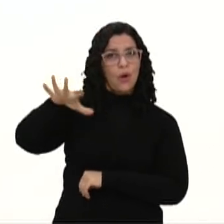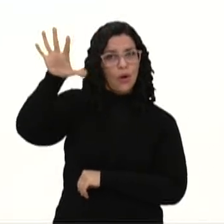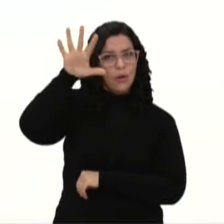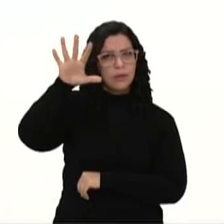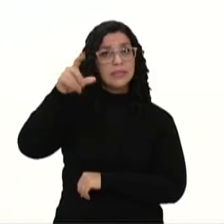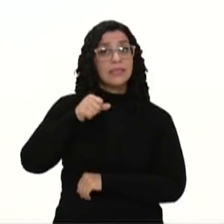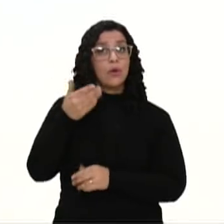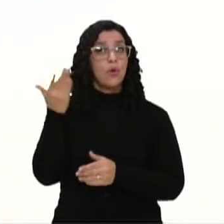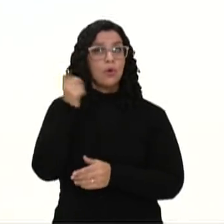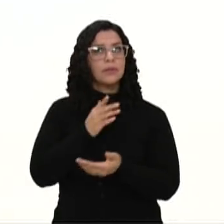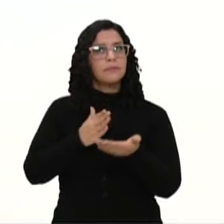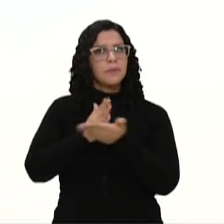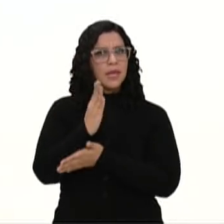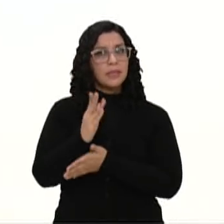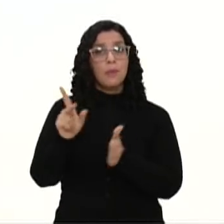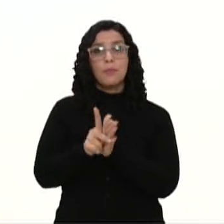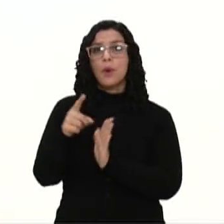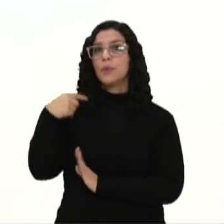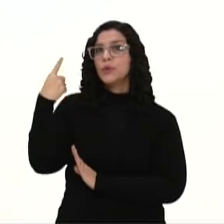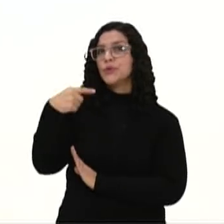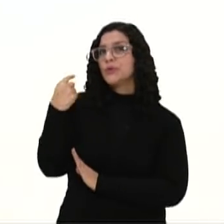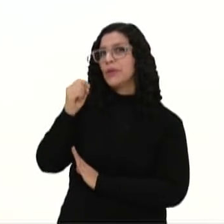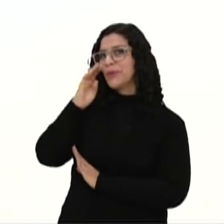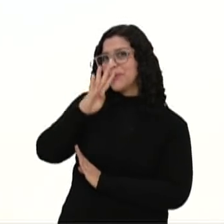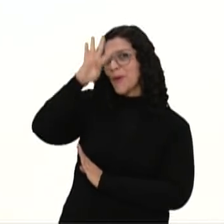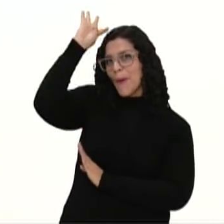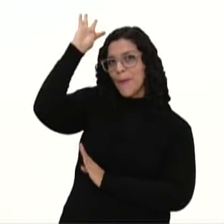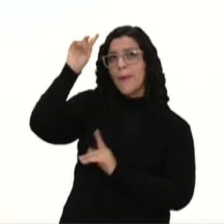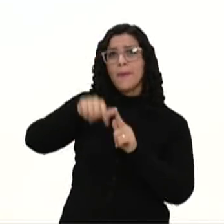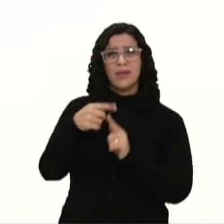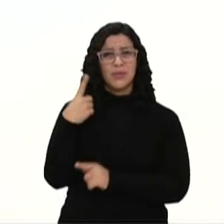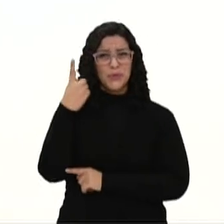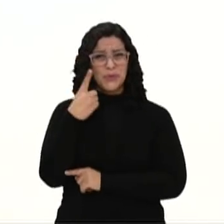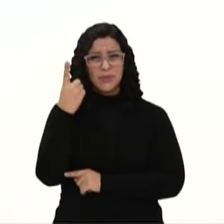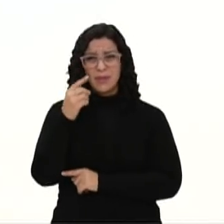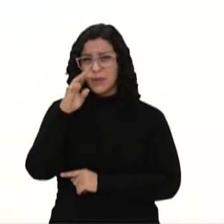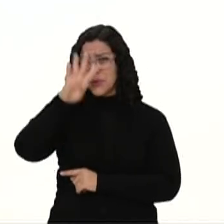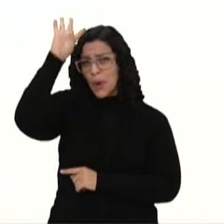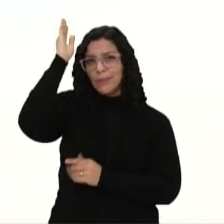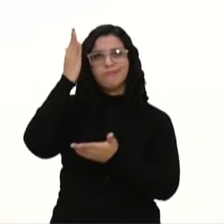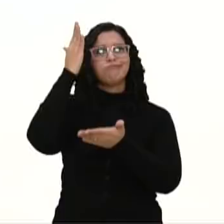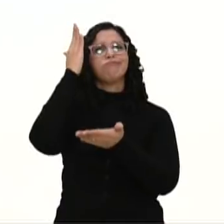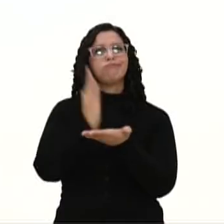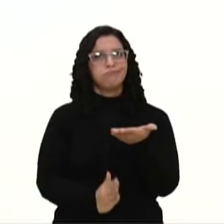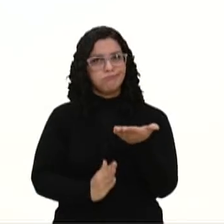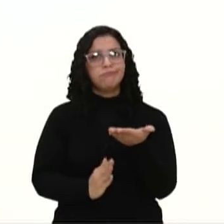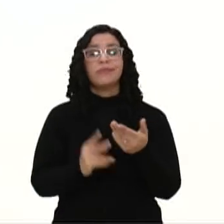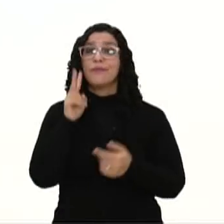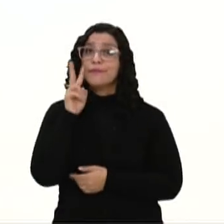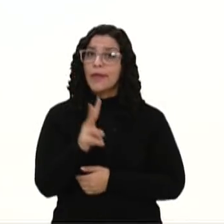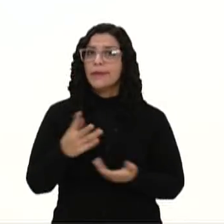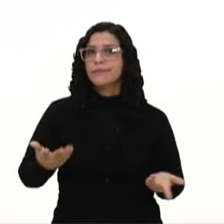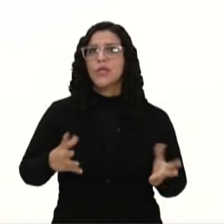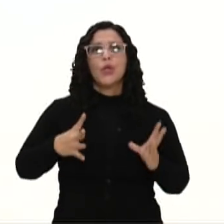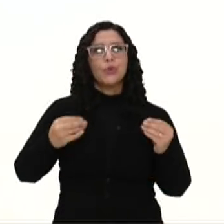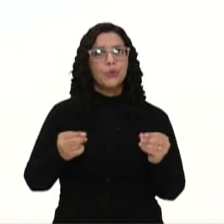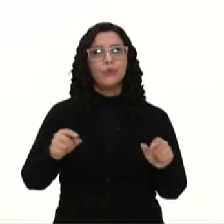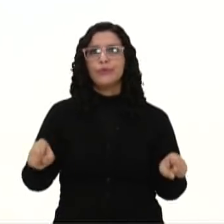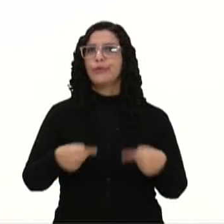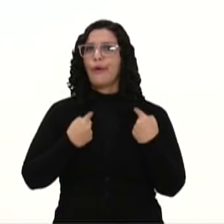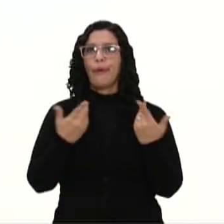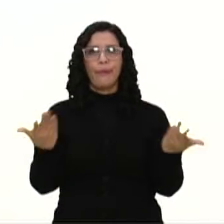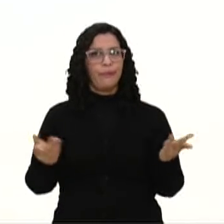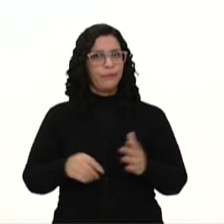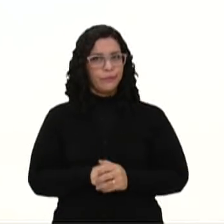eu fosse aprovada em direito romano. Mas direito romano me reprovou. Vê? Tudo conspira